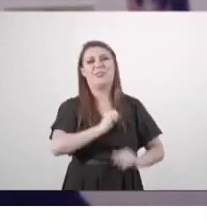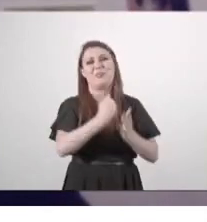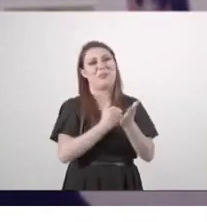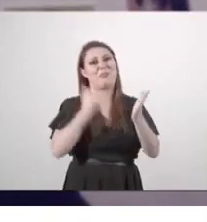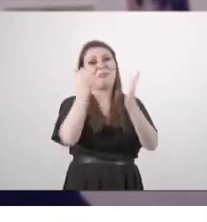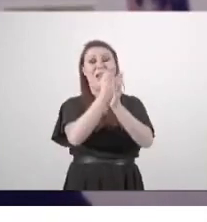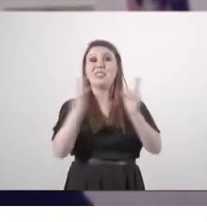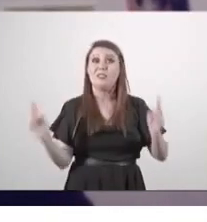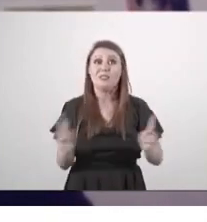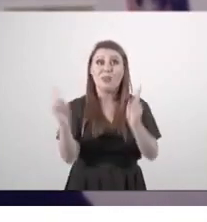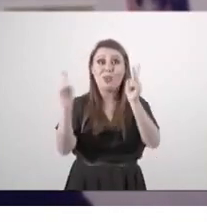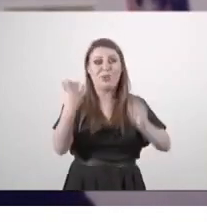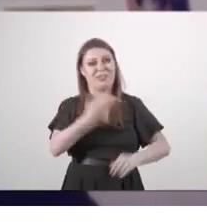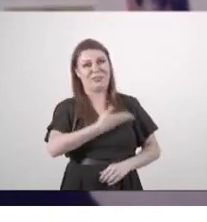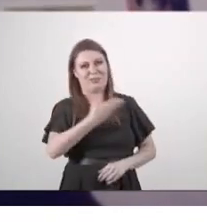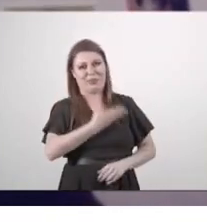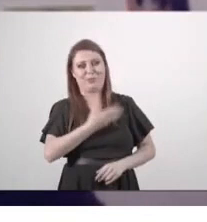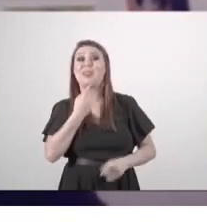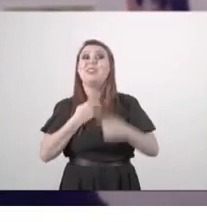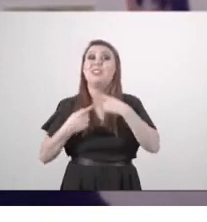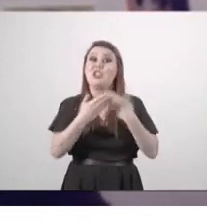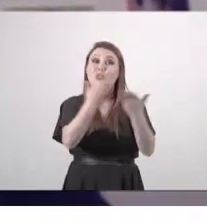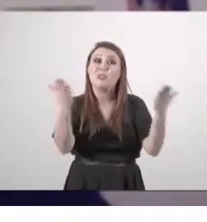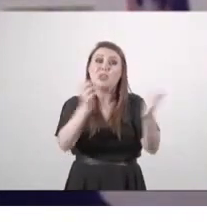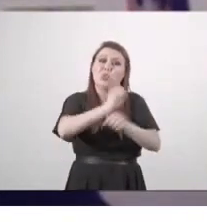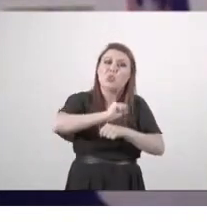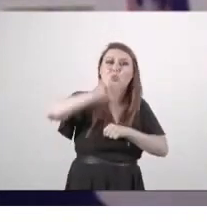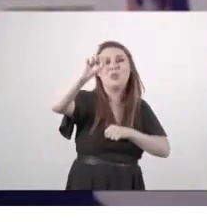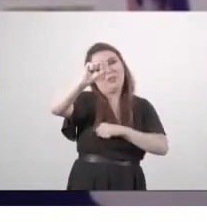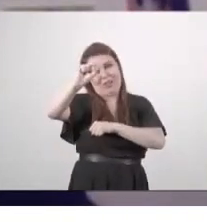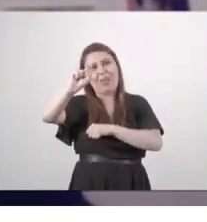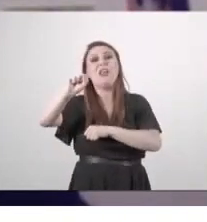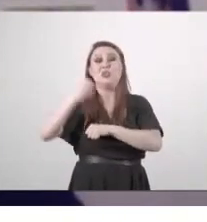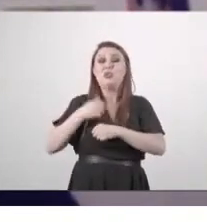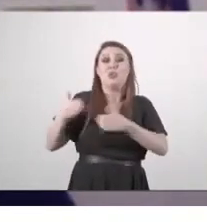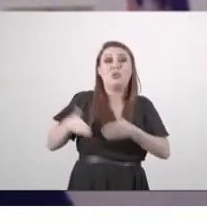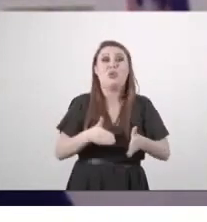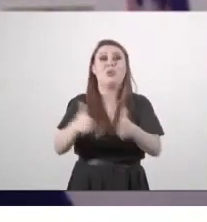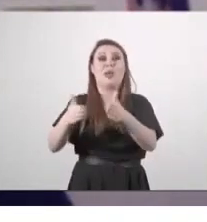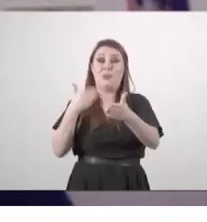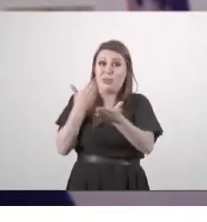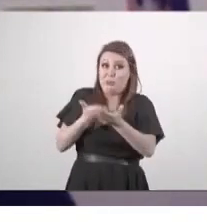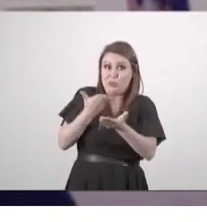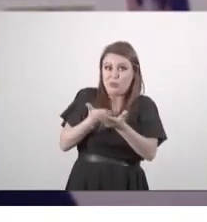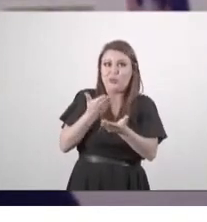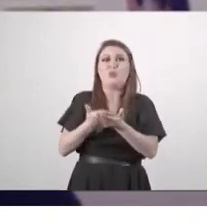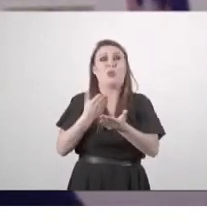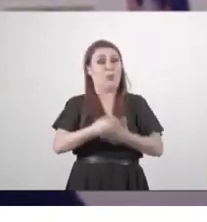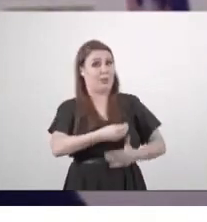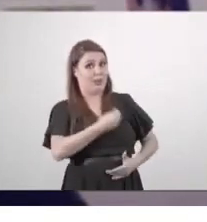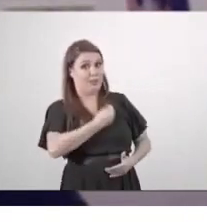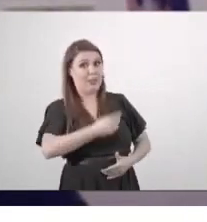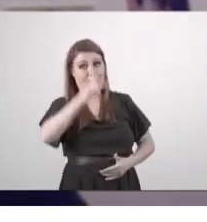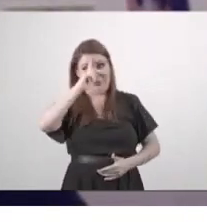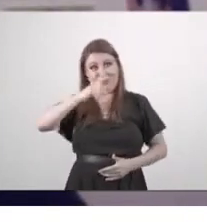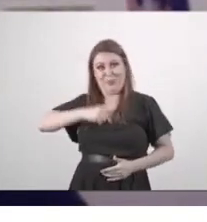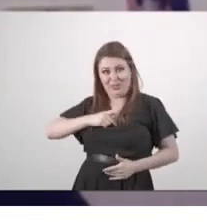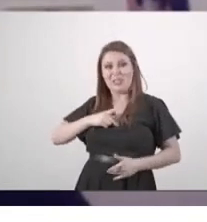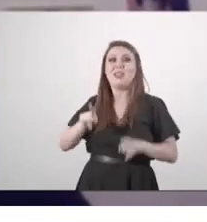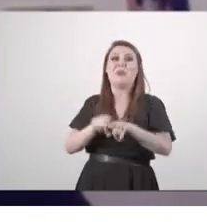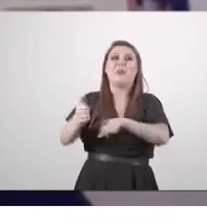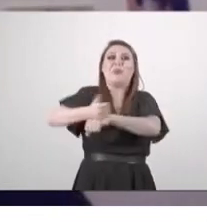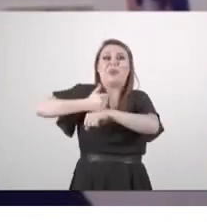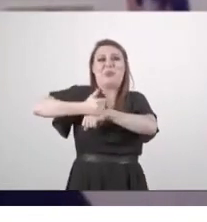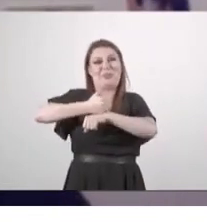suas amizades. Desejo muito sucesso a cada um de vocês no restante da caminhada de estudos, na vida pessoal e